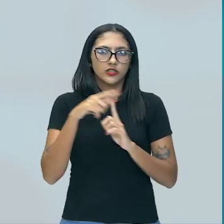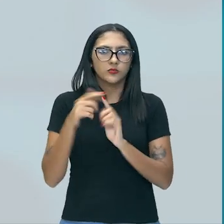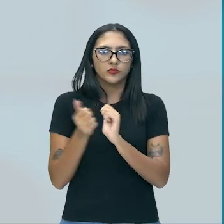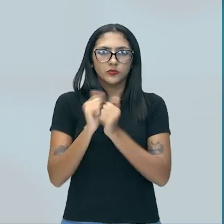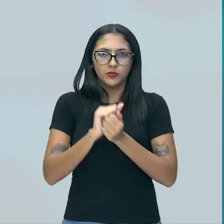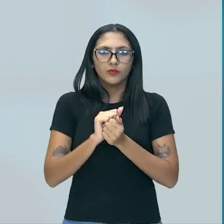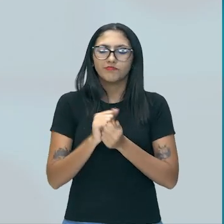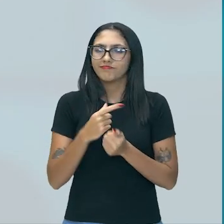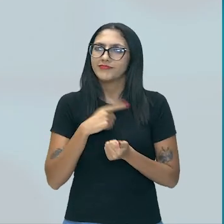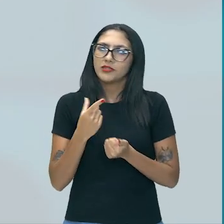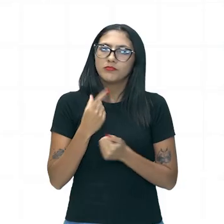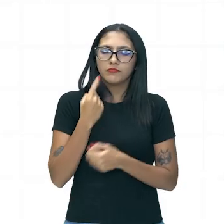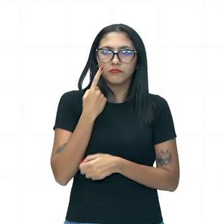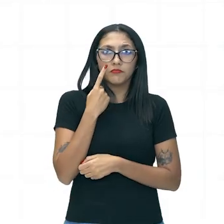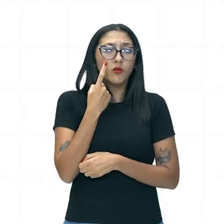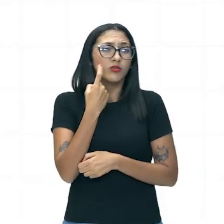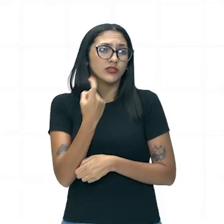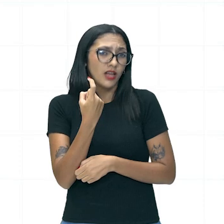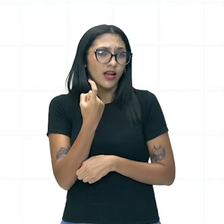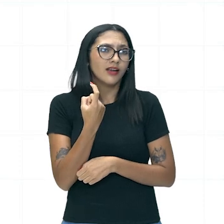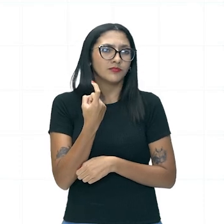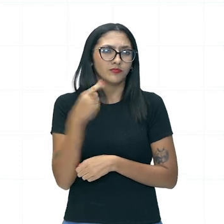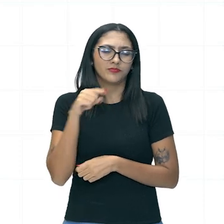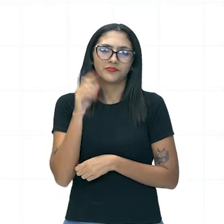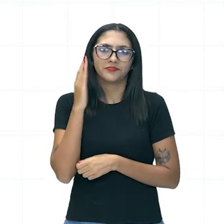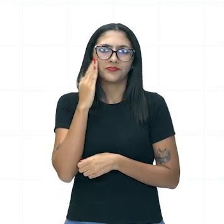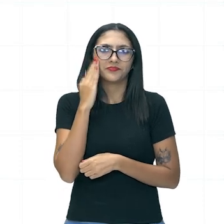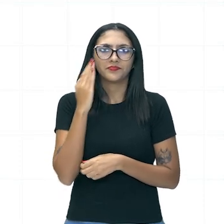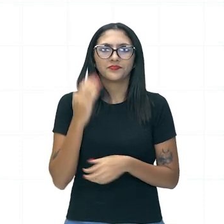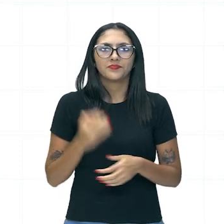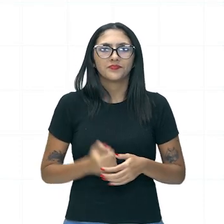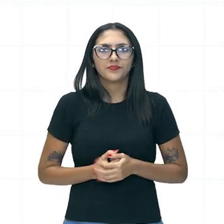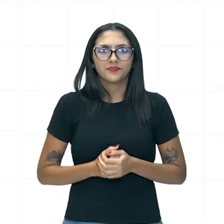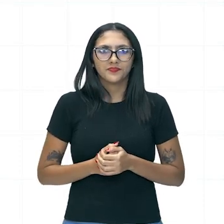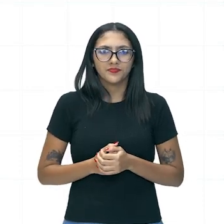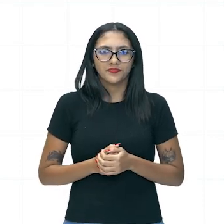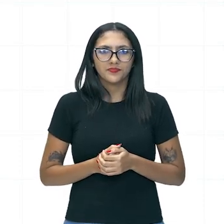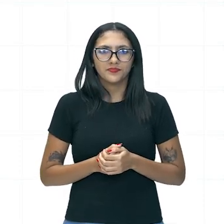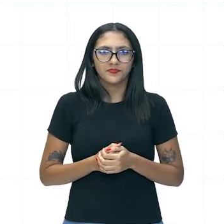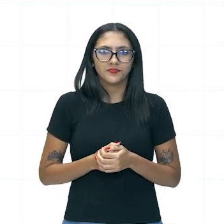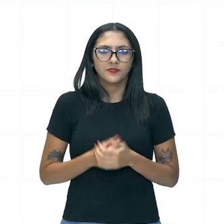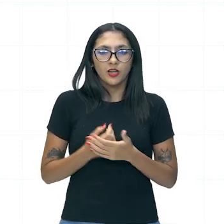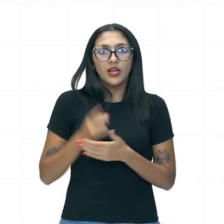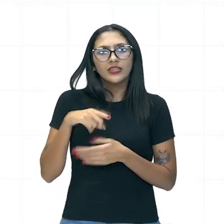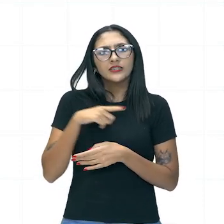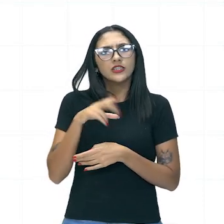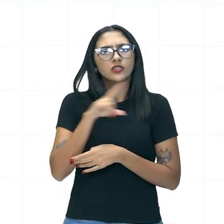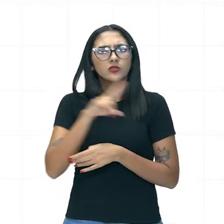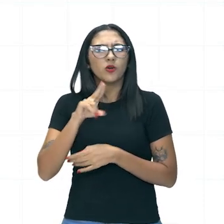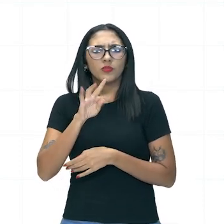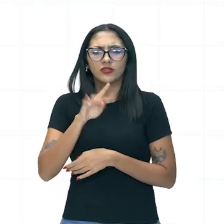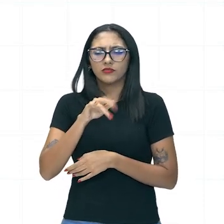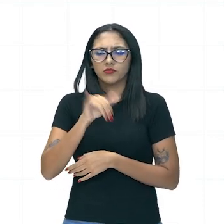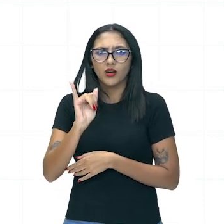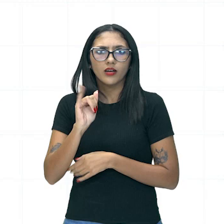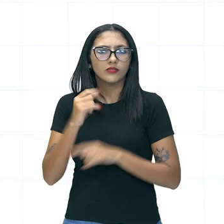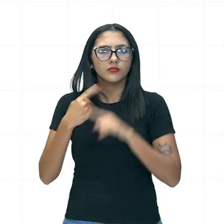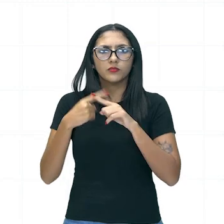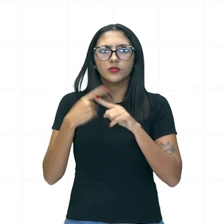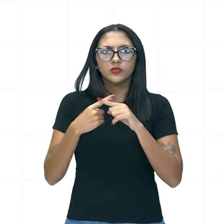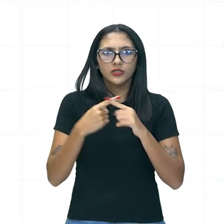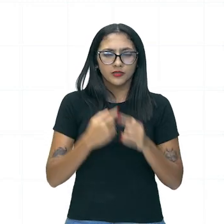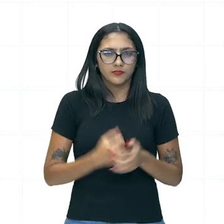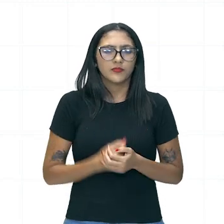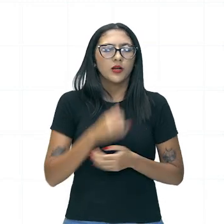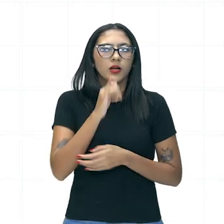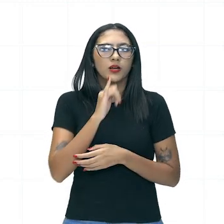uma curiosidade para vocês. Então, esse ato de marcar um try tem esse nome porque o ato de correr até